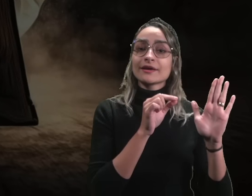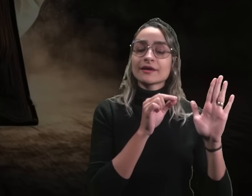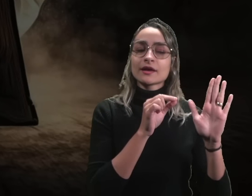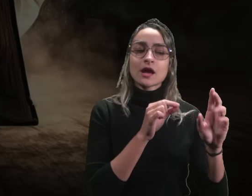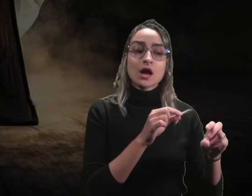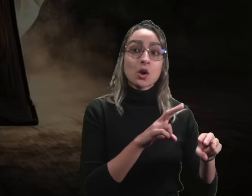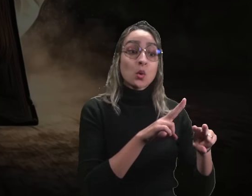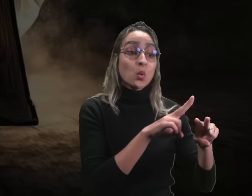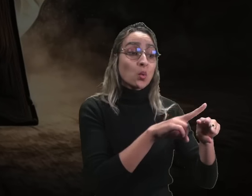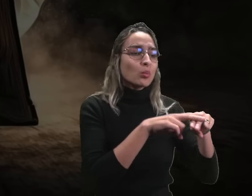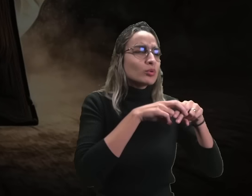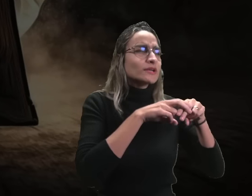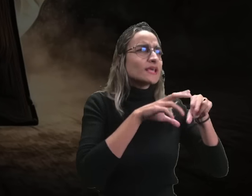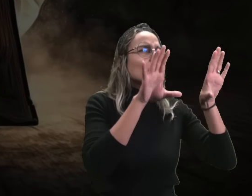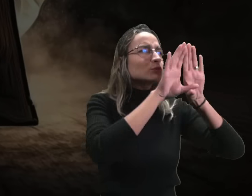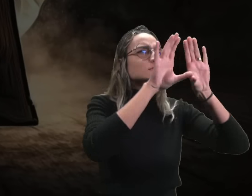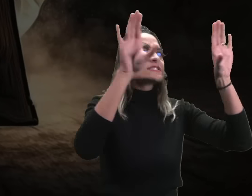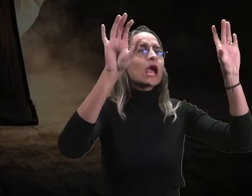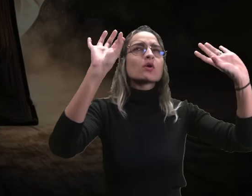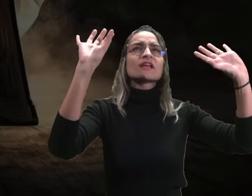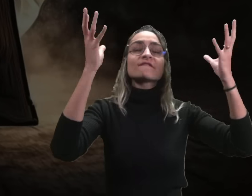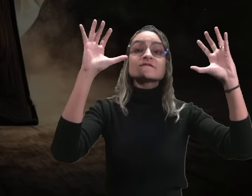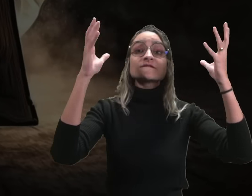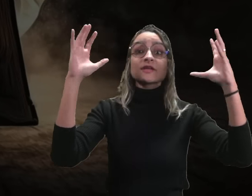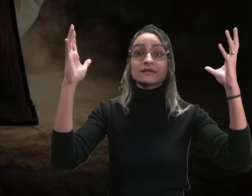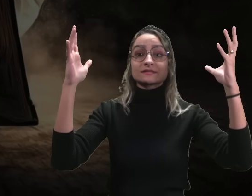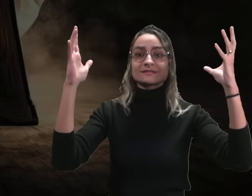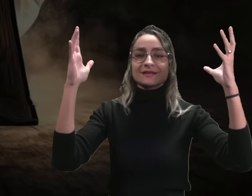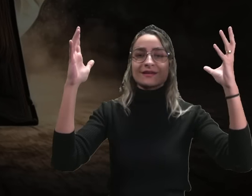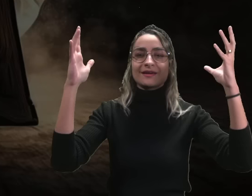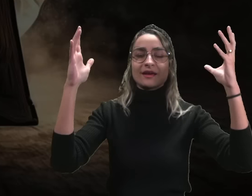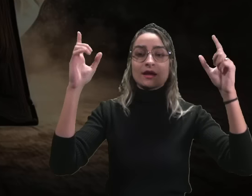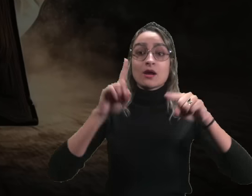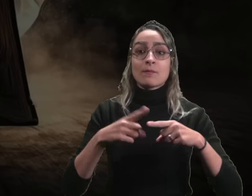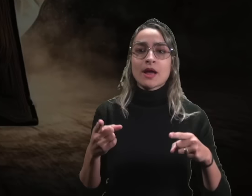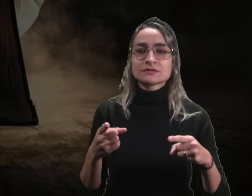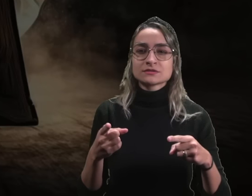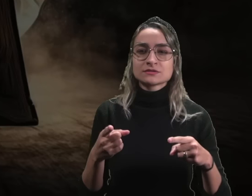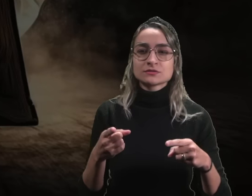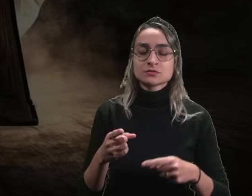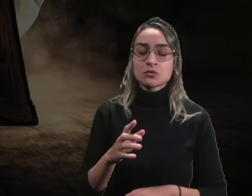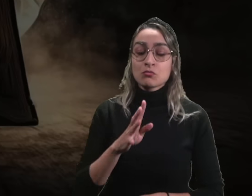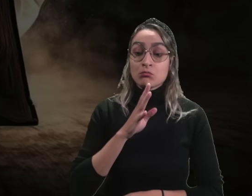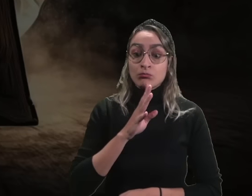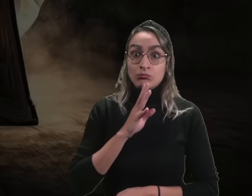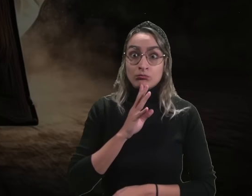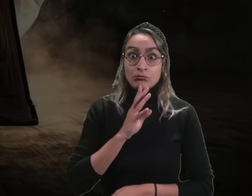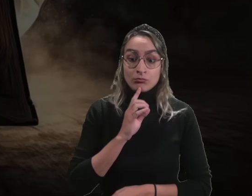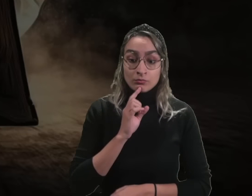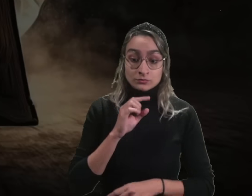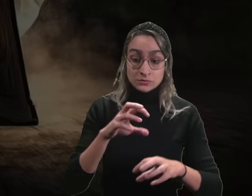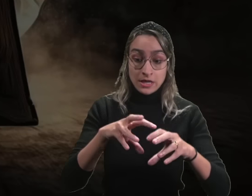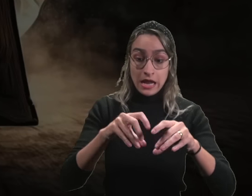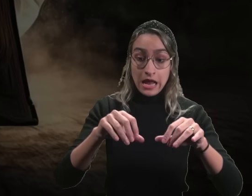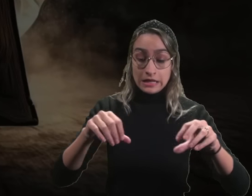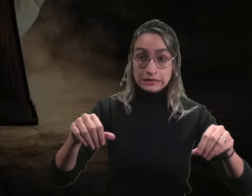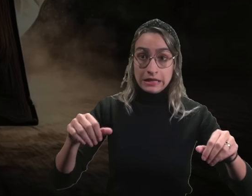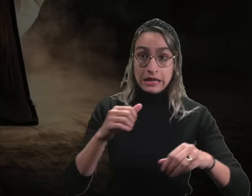os que neles habitais ai da Terra e do mar porque o diabo desceu até vós cheio de grande